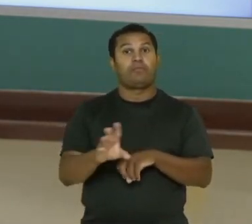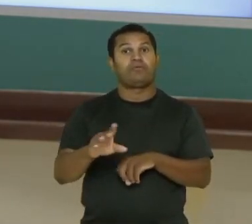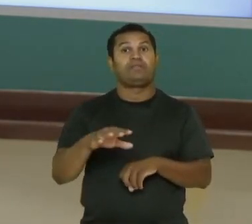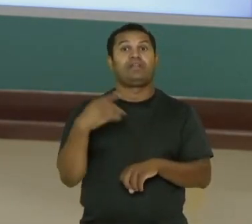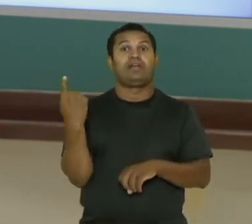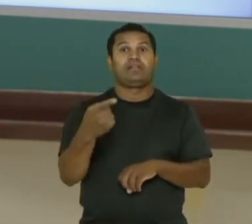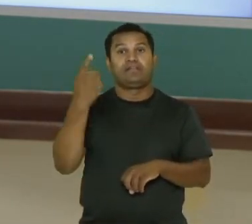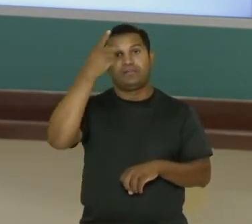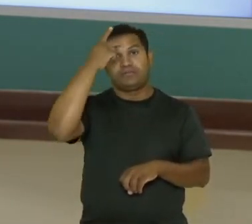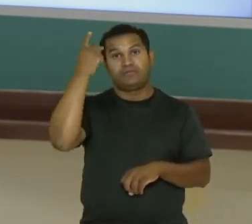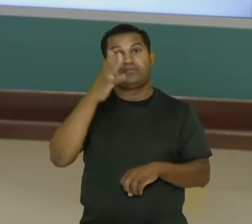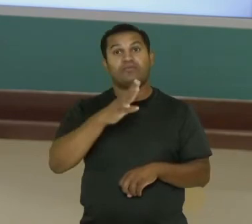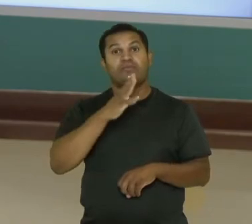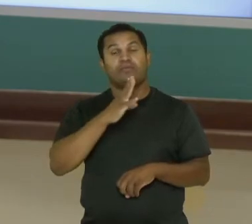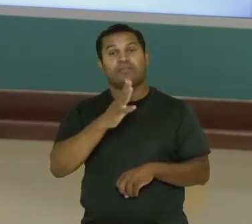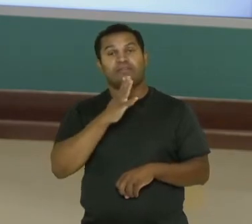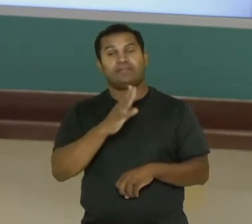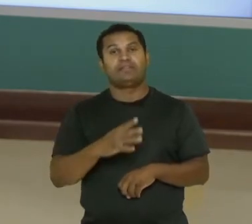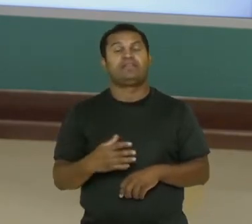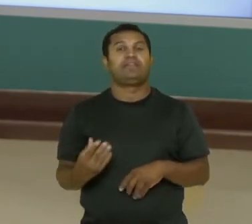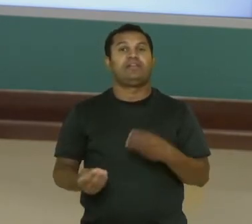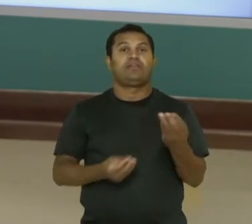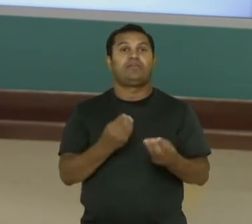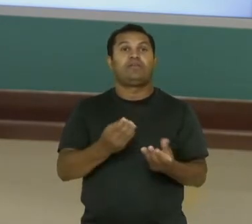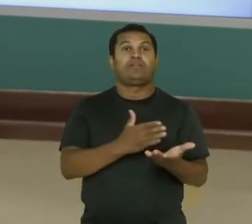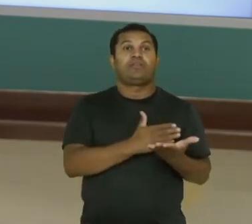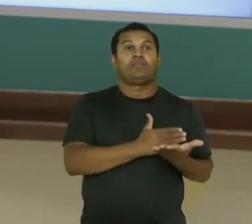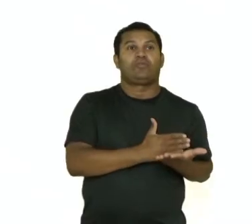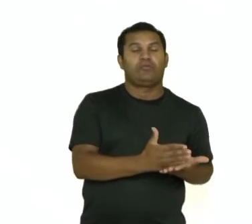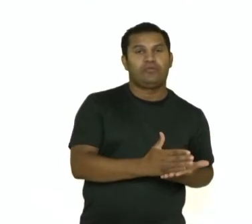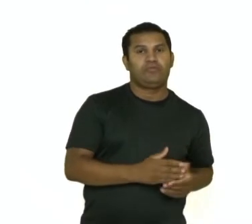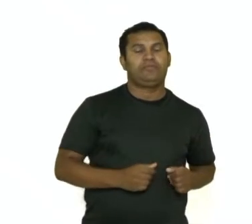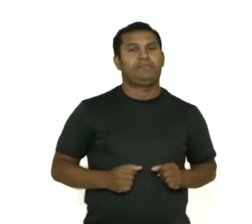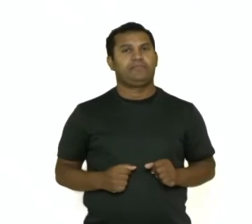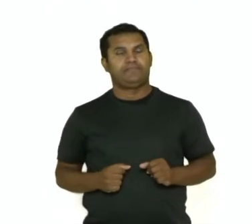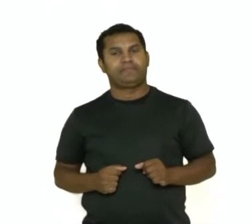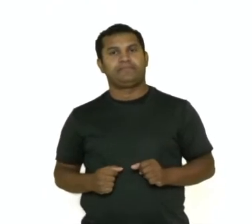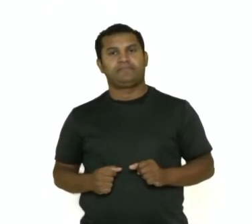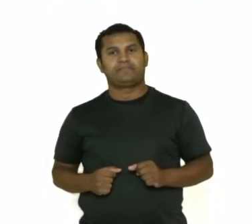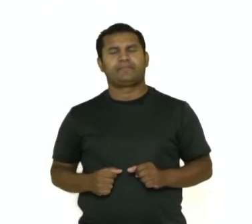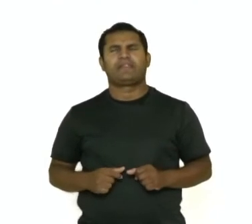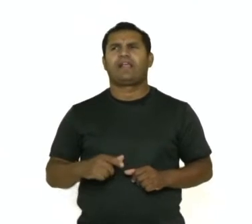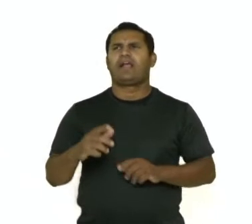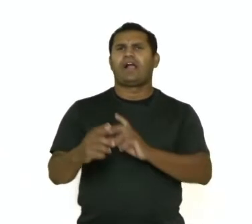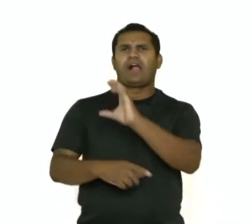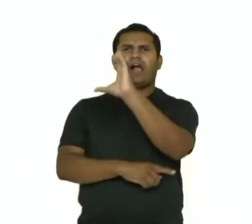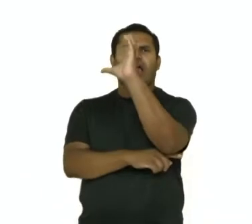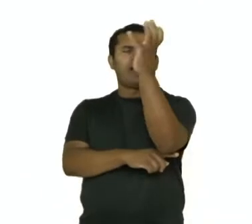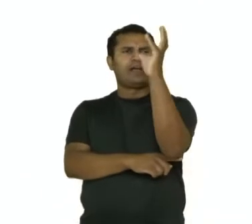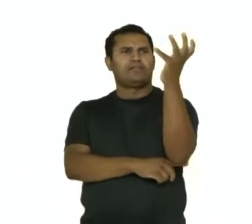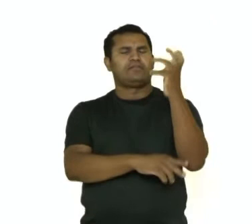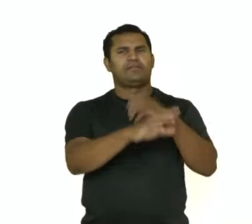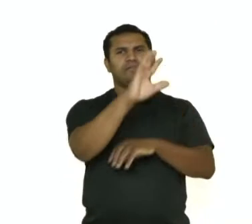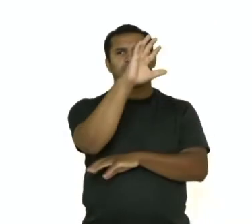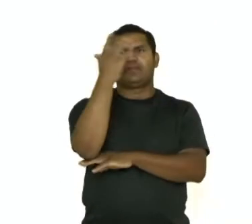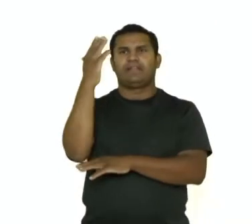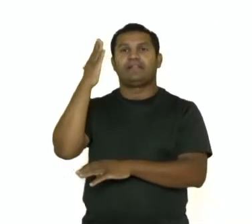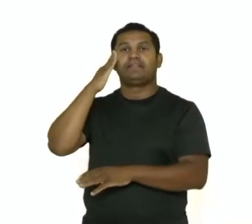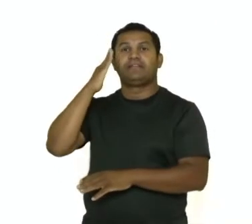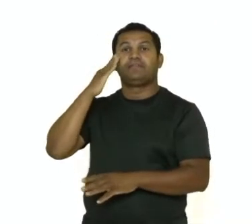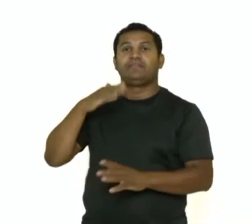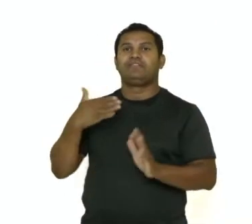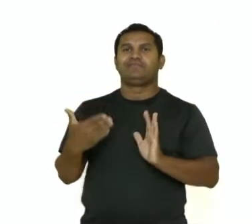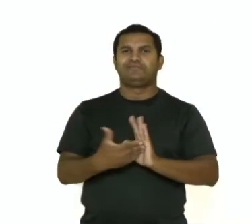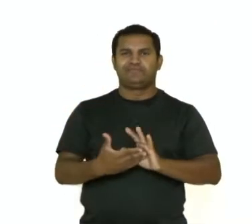muitos bons ares, nestes termos. O Pero Vaz de Caminha, e Pero era um nome muito